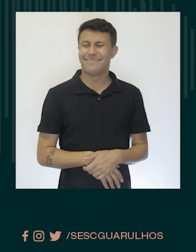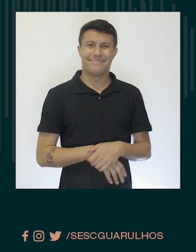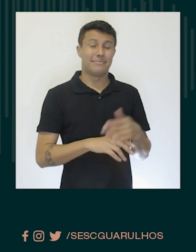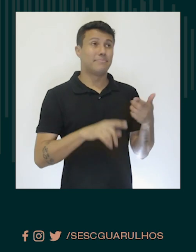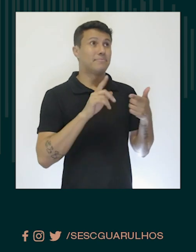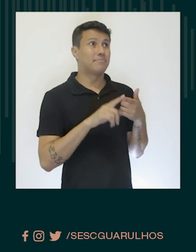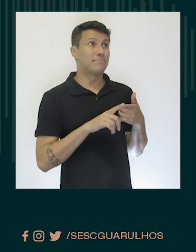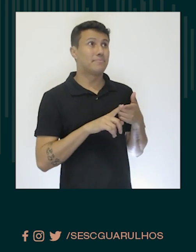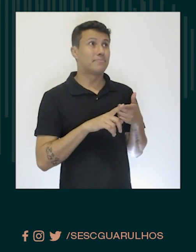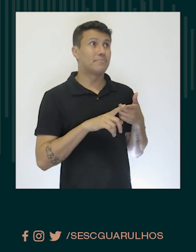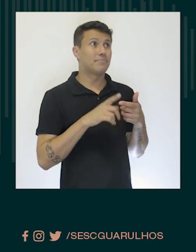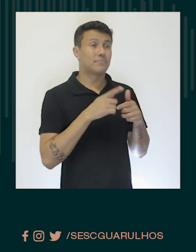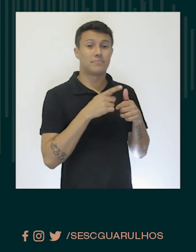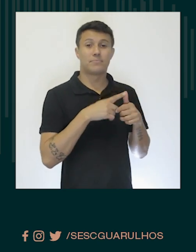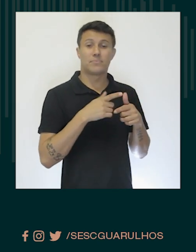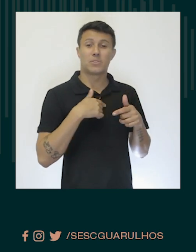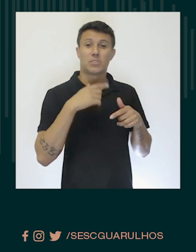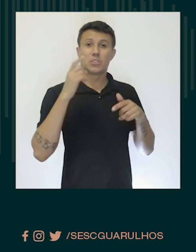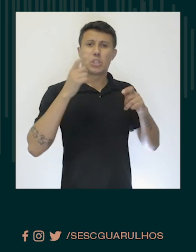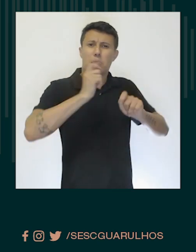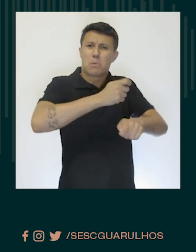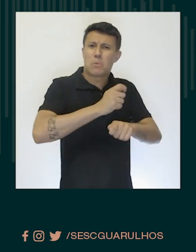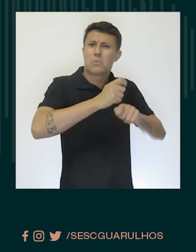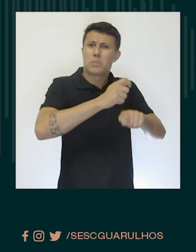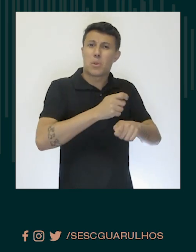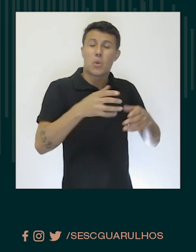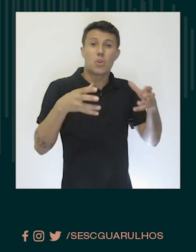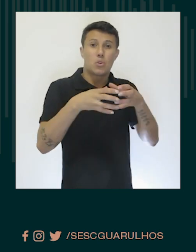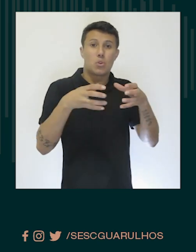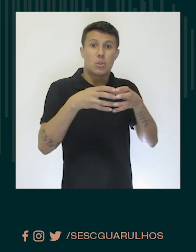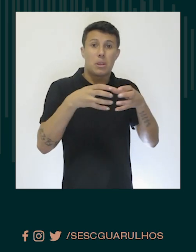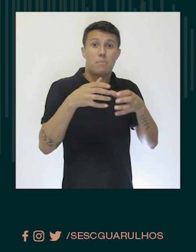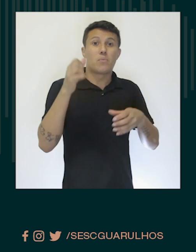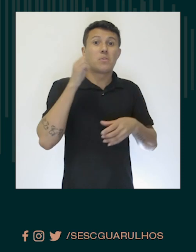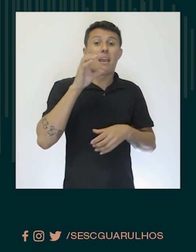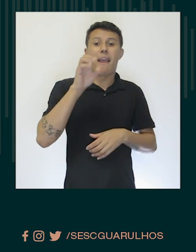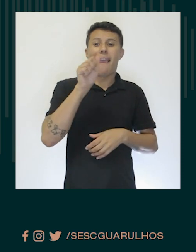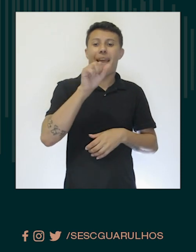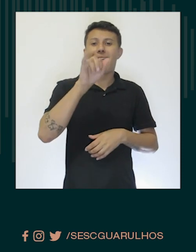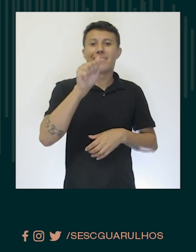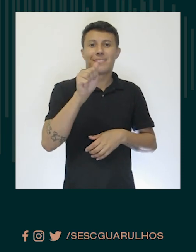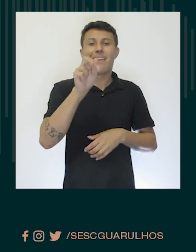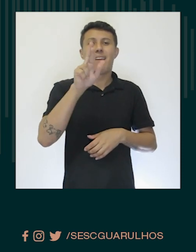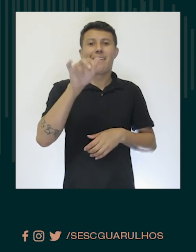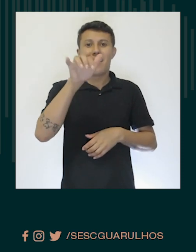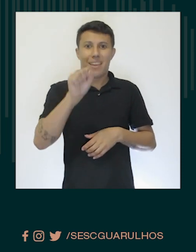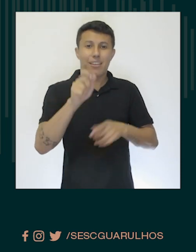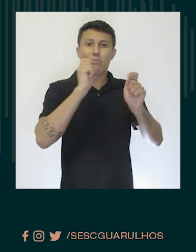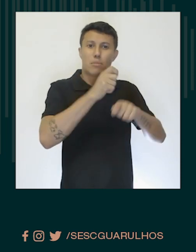todos os instrumentos. Hoje ele é baterista da Tássia Reis, também da Cintia Luz, e Neguinho do Cachê, tá bom,